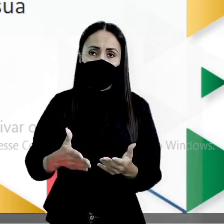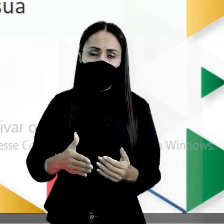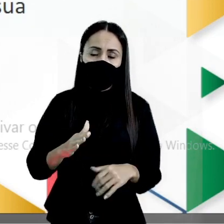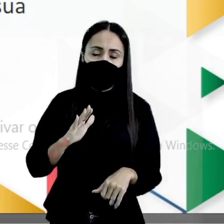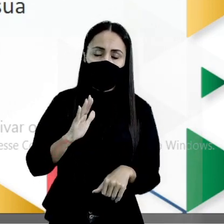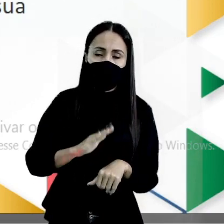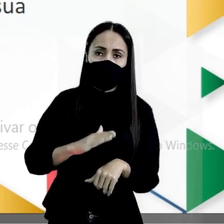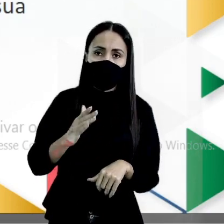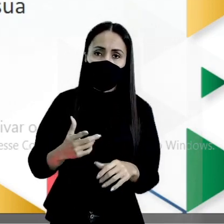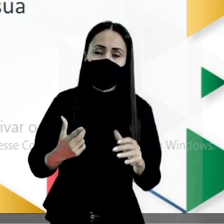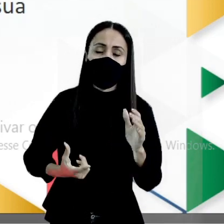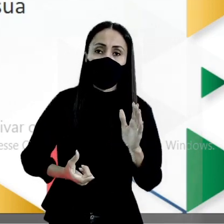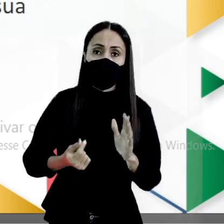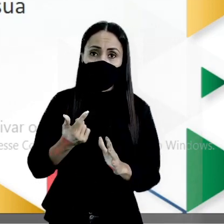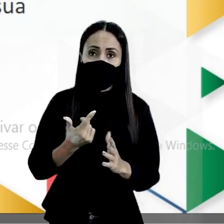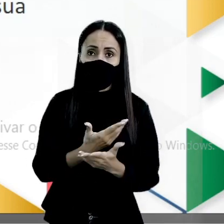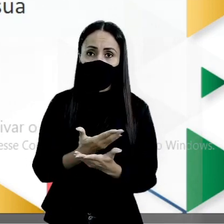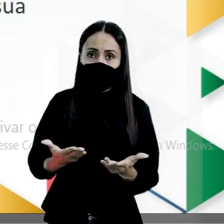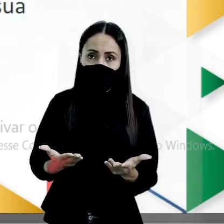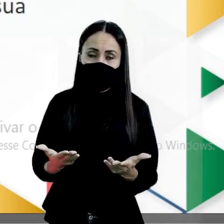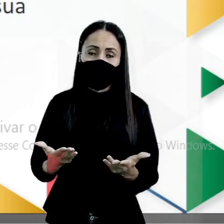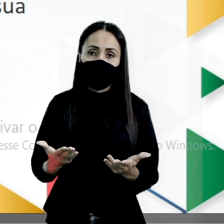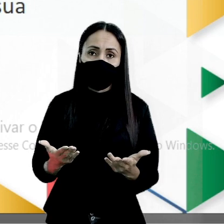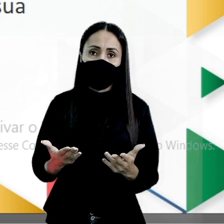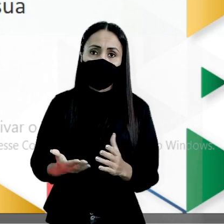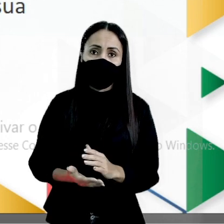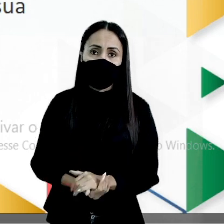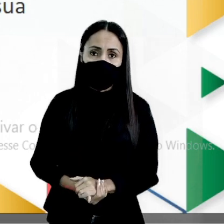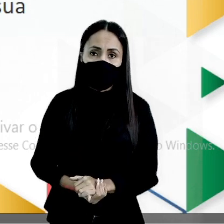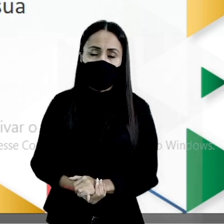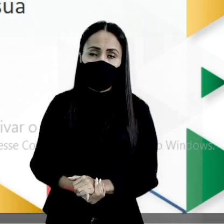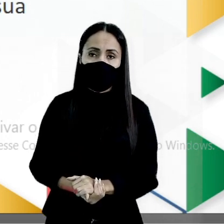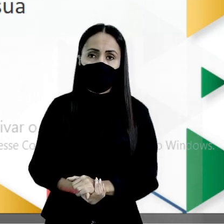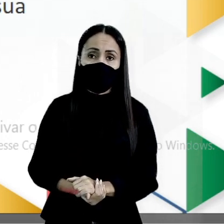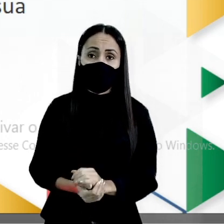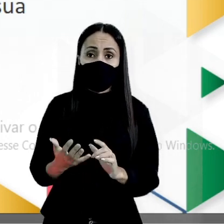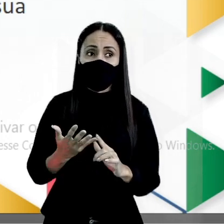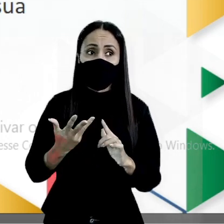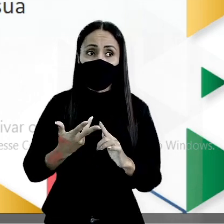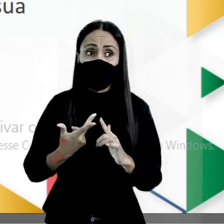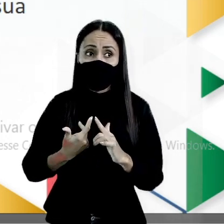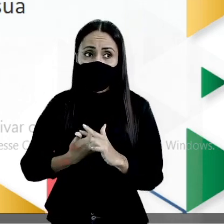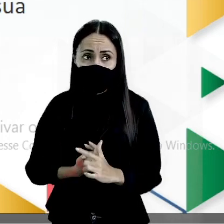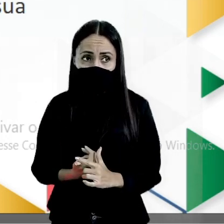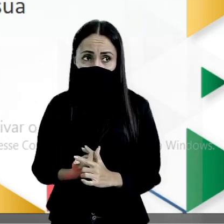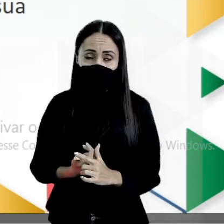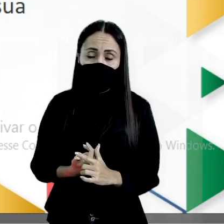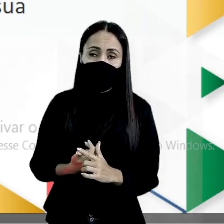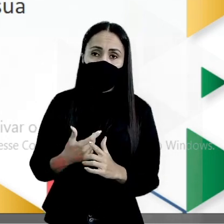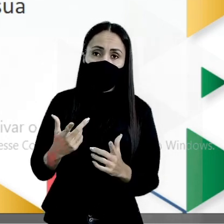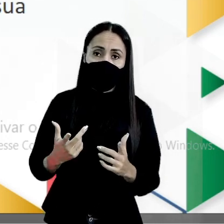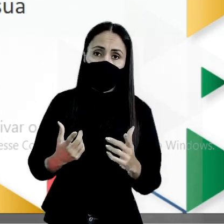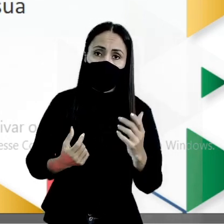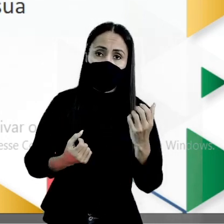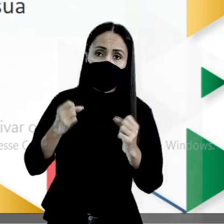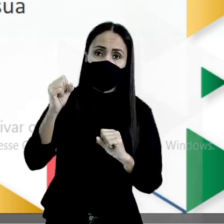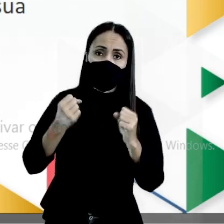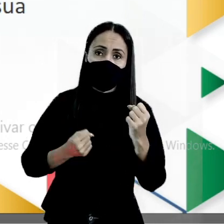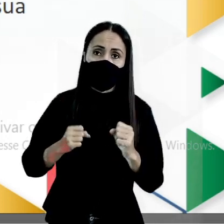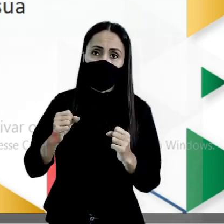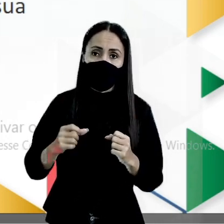maquinofatura, né? Do artesanato à maquinofatura. Então, antes da Revolução Industrial, as